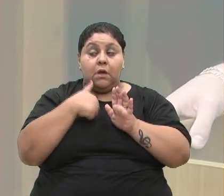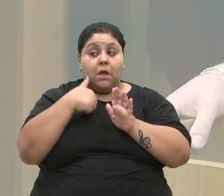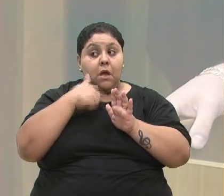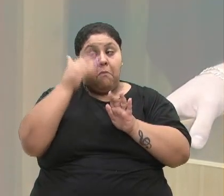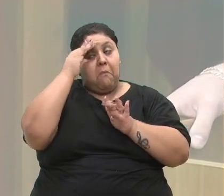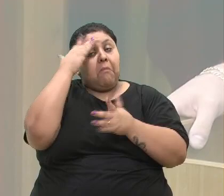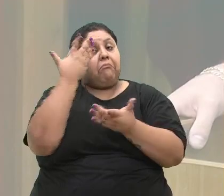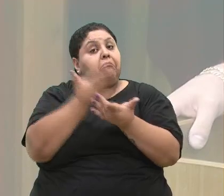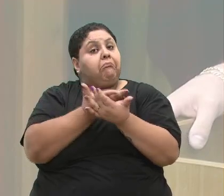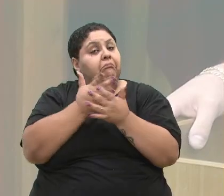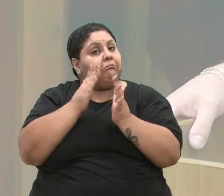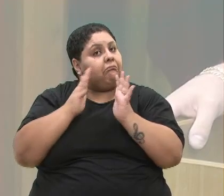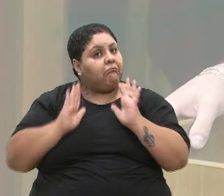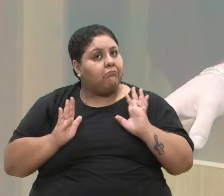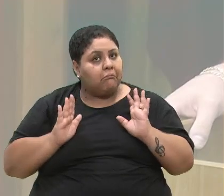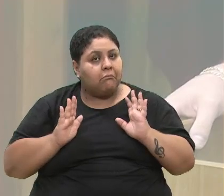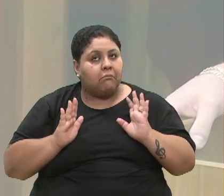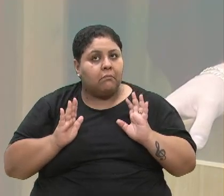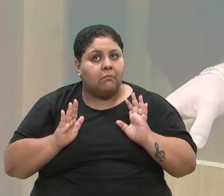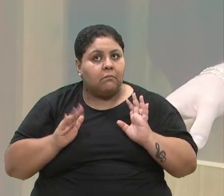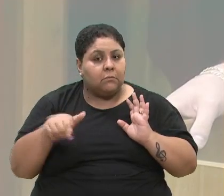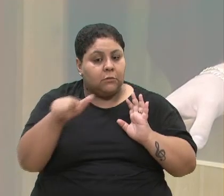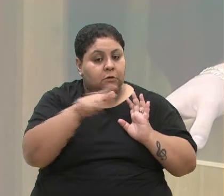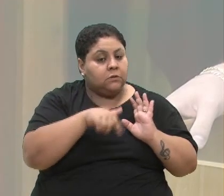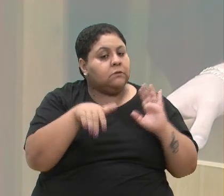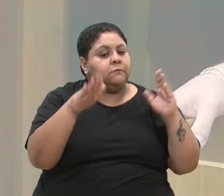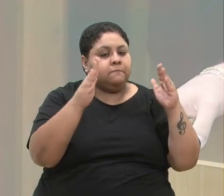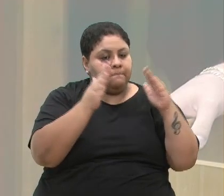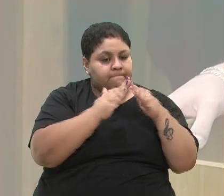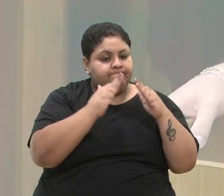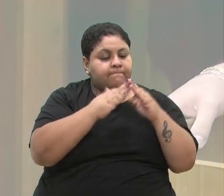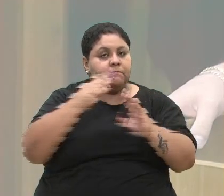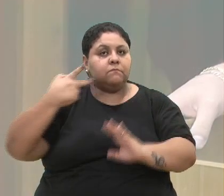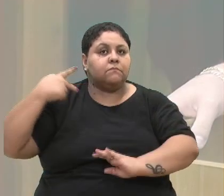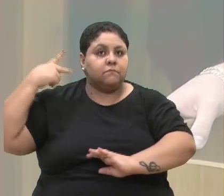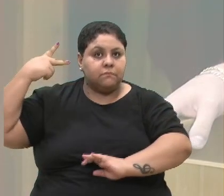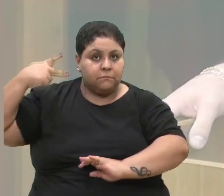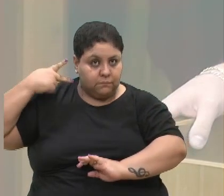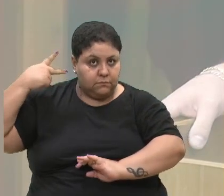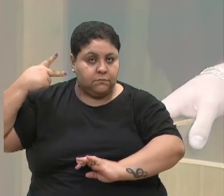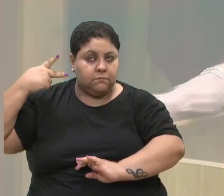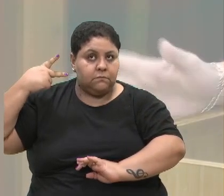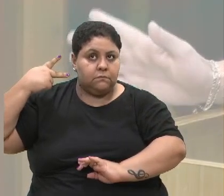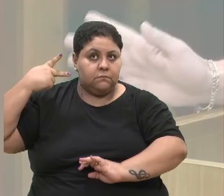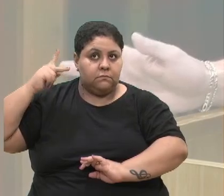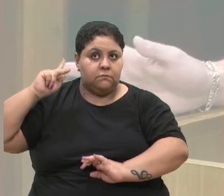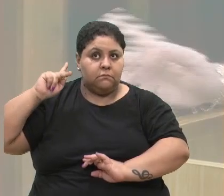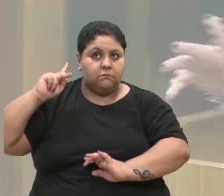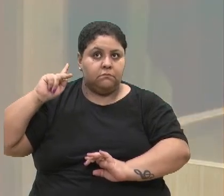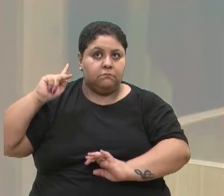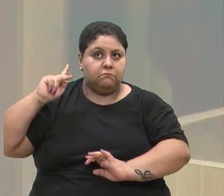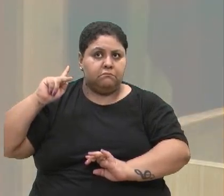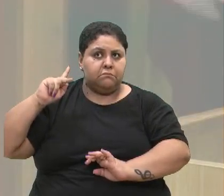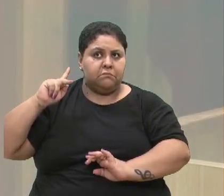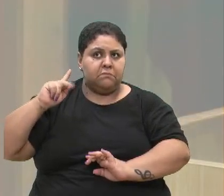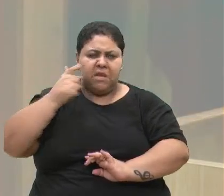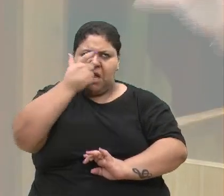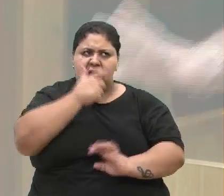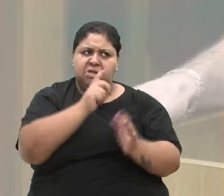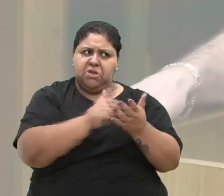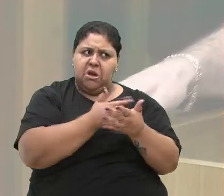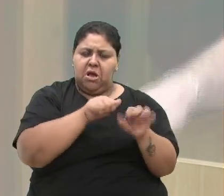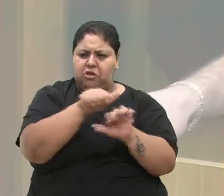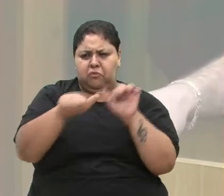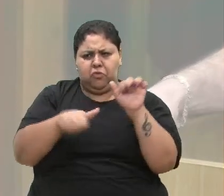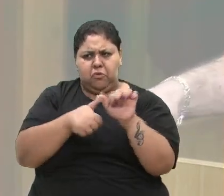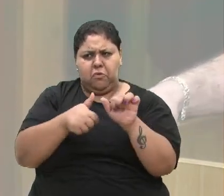acredito que essa casa é uma casa política. Salvo engano, salvo se alterou alguma coisa aí, eu não